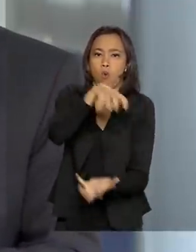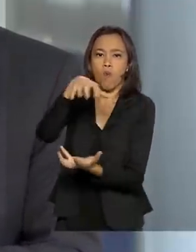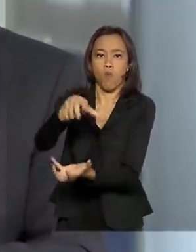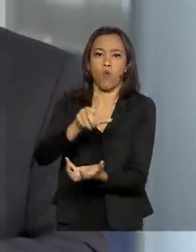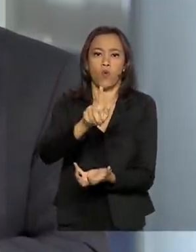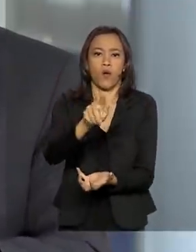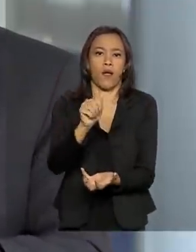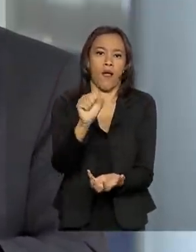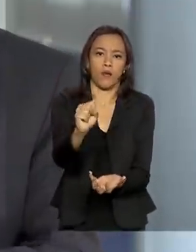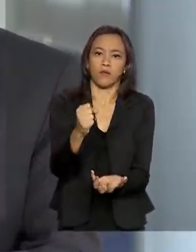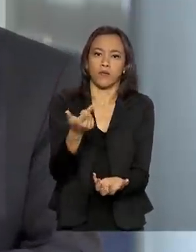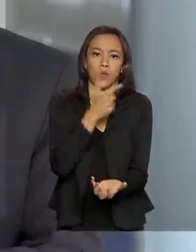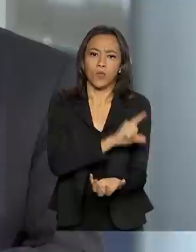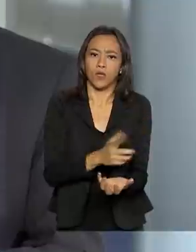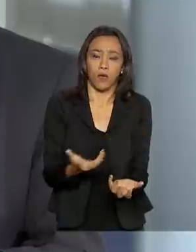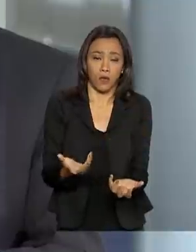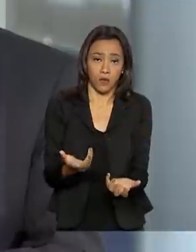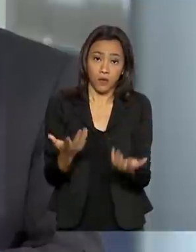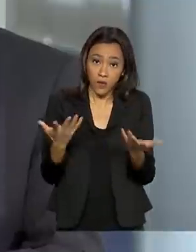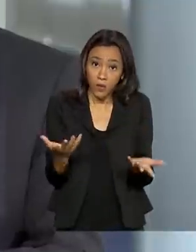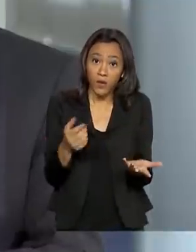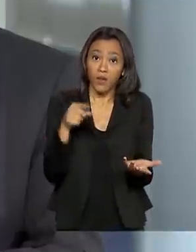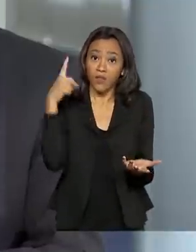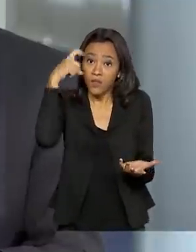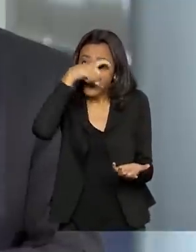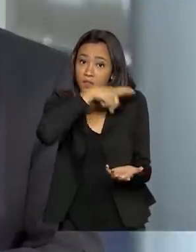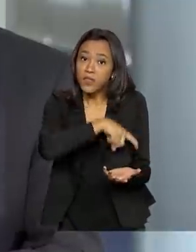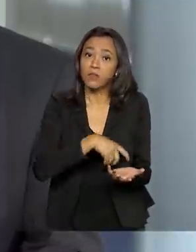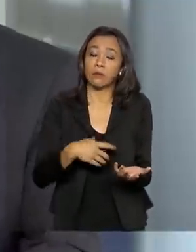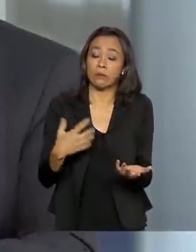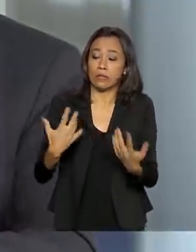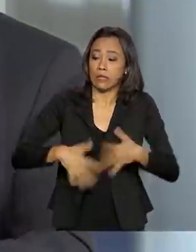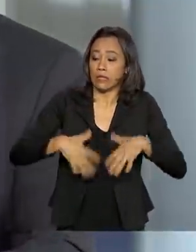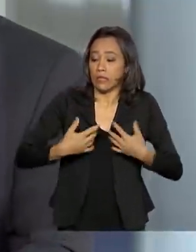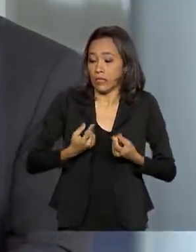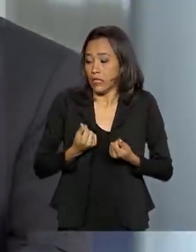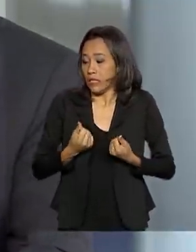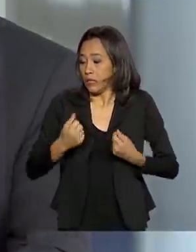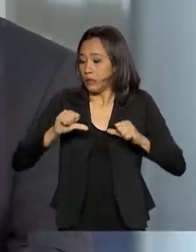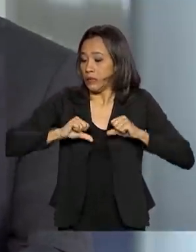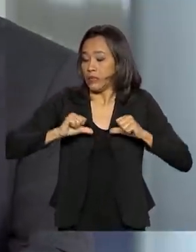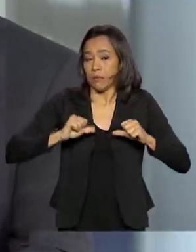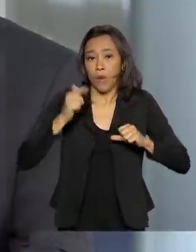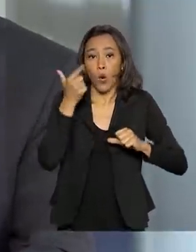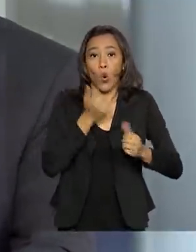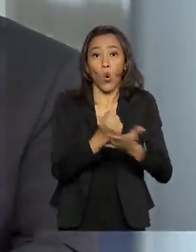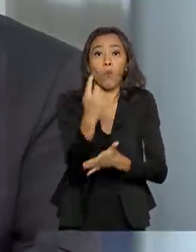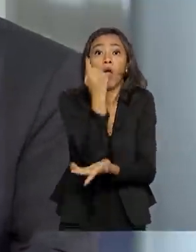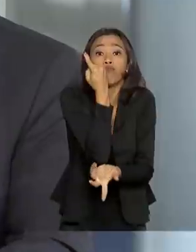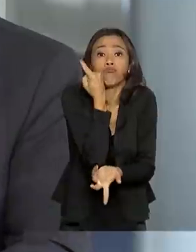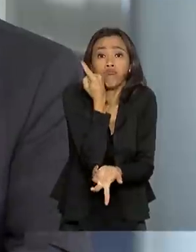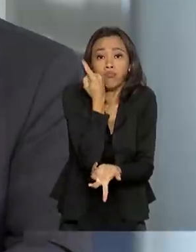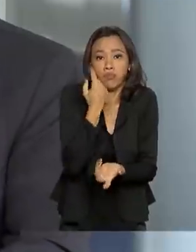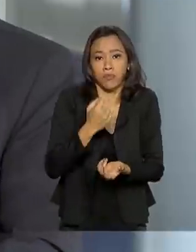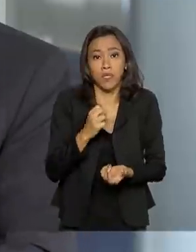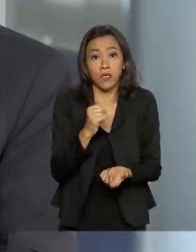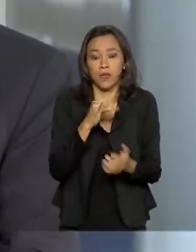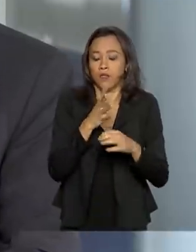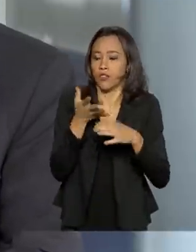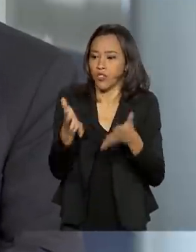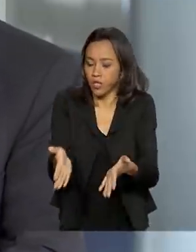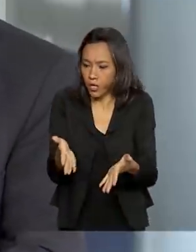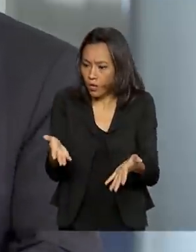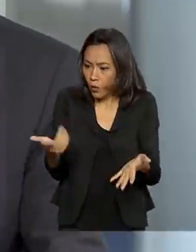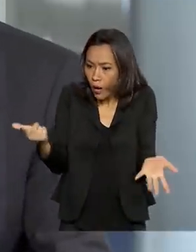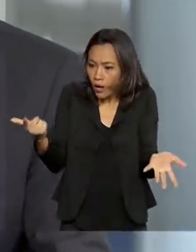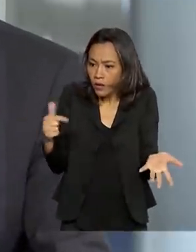aquele que já tem uma dificuldade financeira para adquirir 1 botijão de gás, se ele chegar lá e não tiver